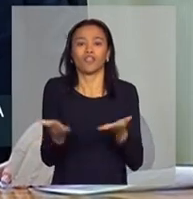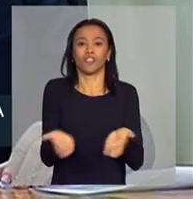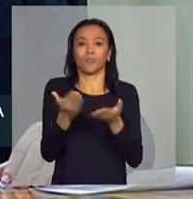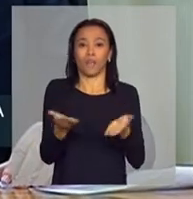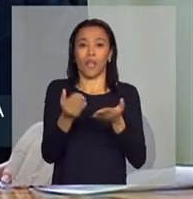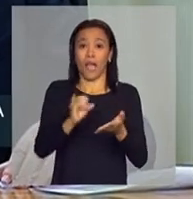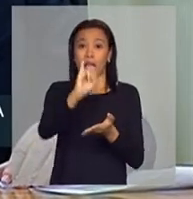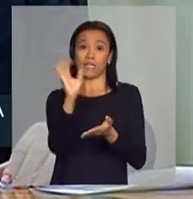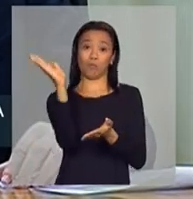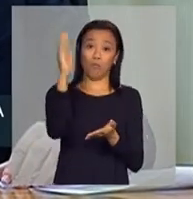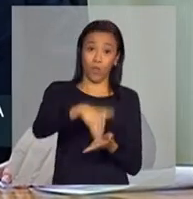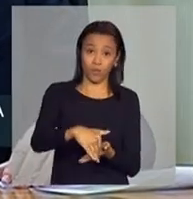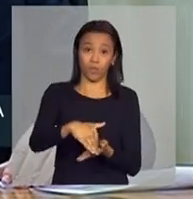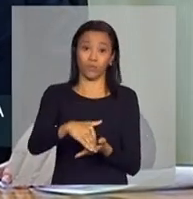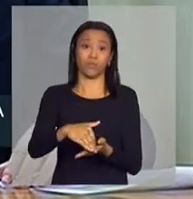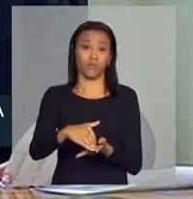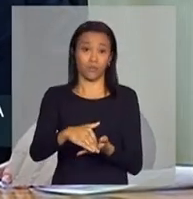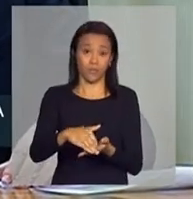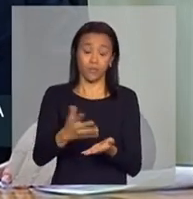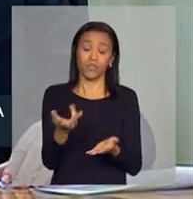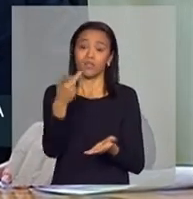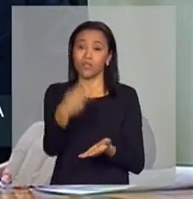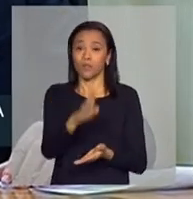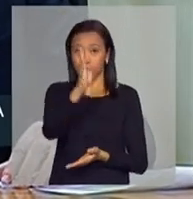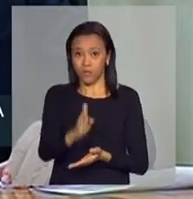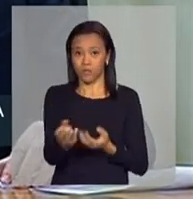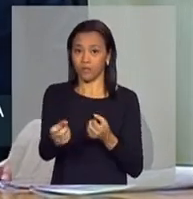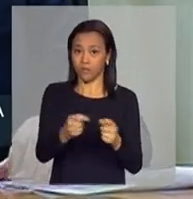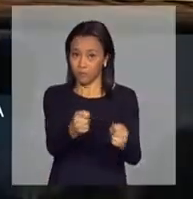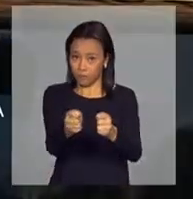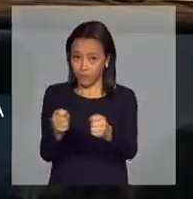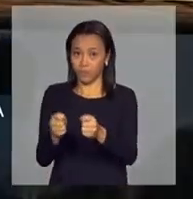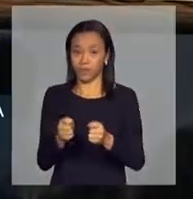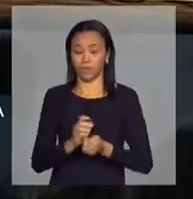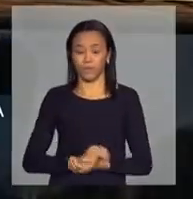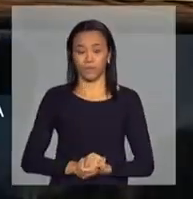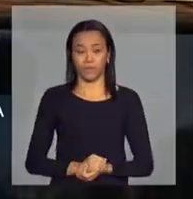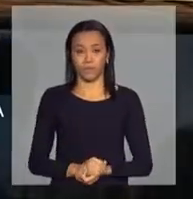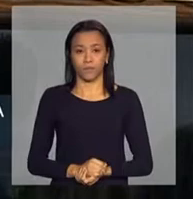Portanto o equilíbrio da nossa balança de pagamentos